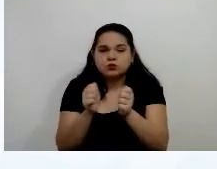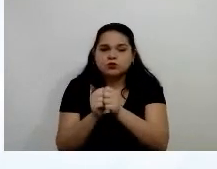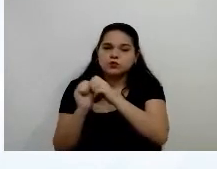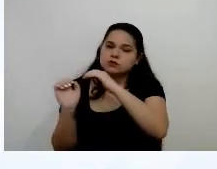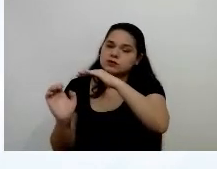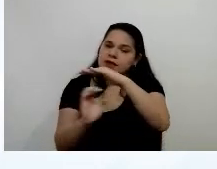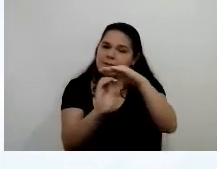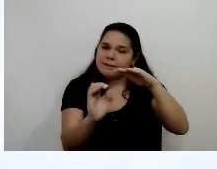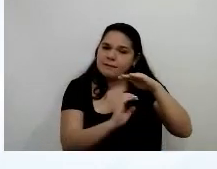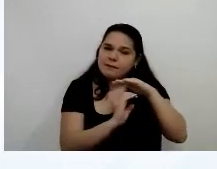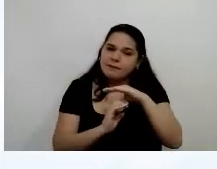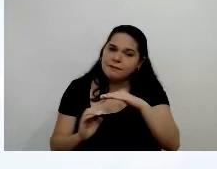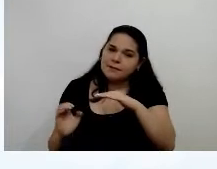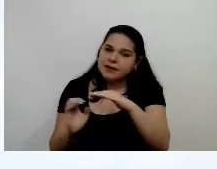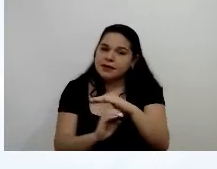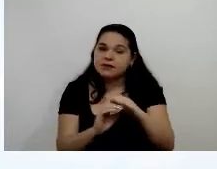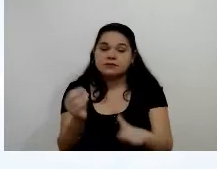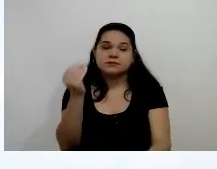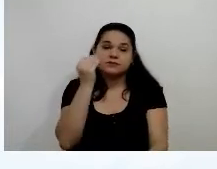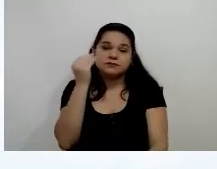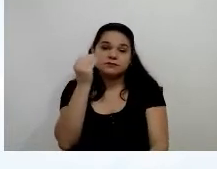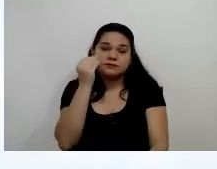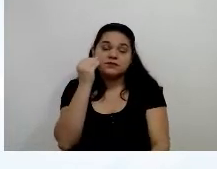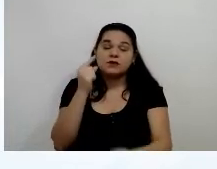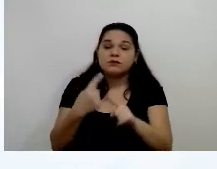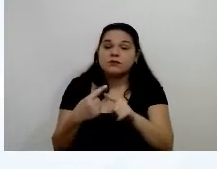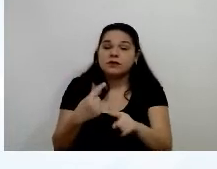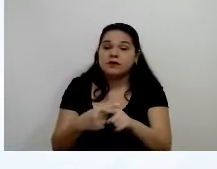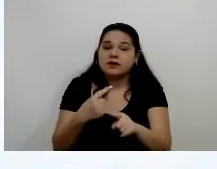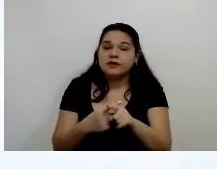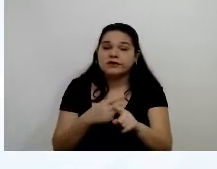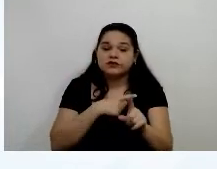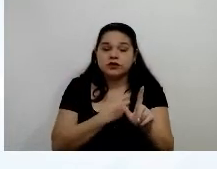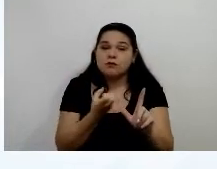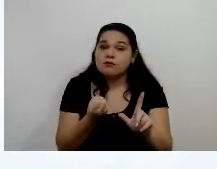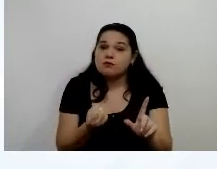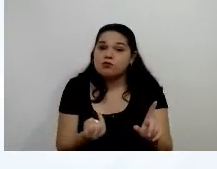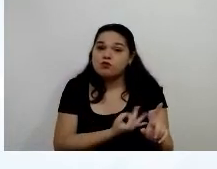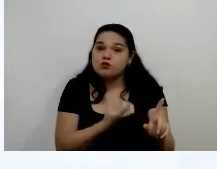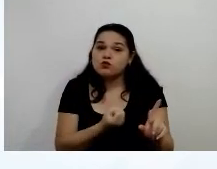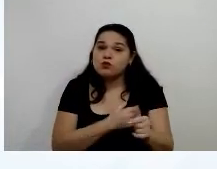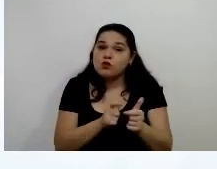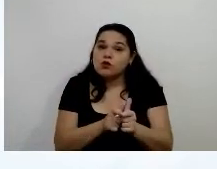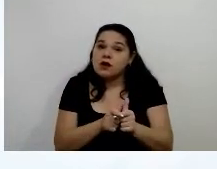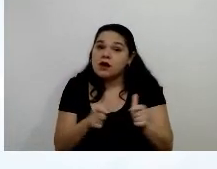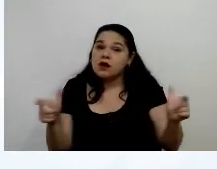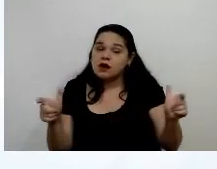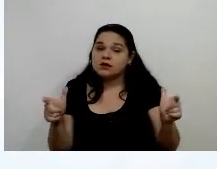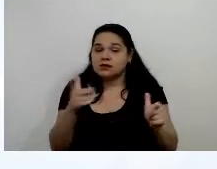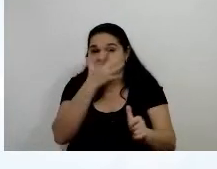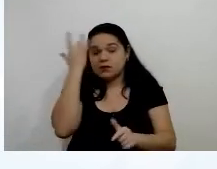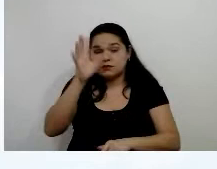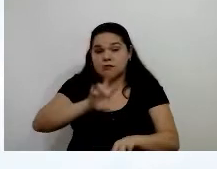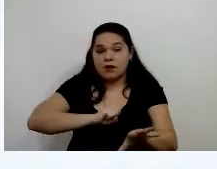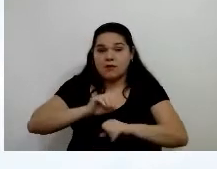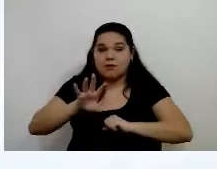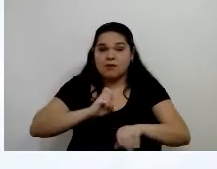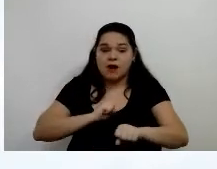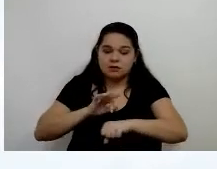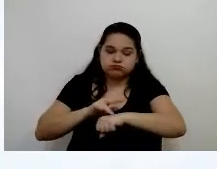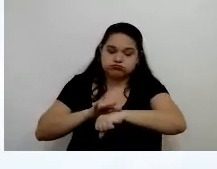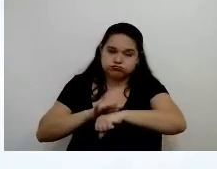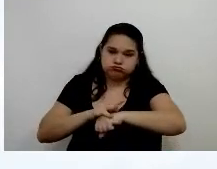em virtude do índice alto que estamos enfrentando em contaminação.